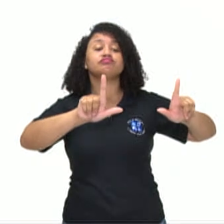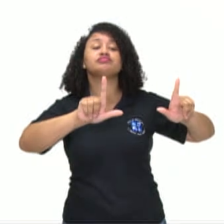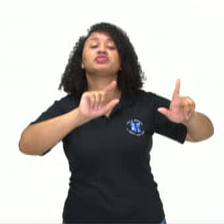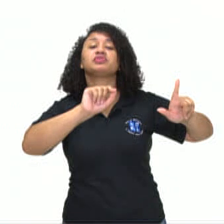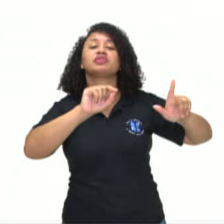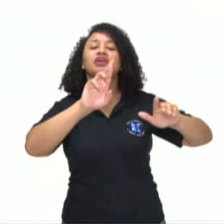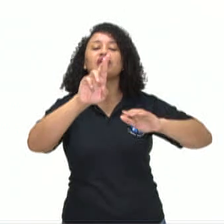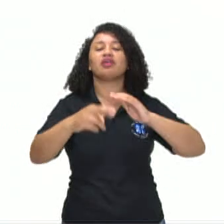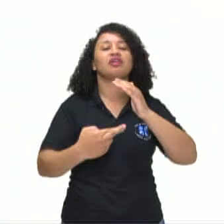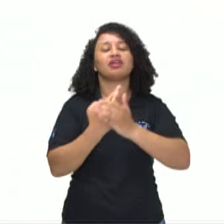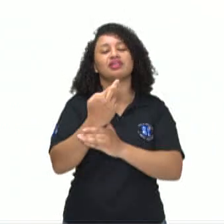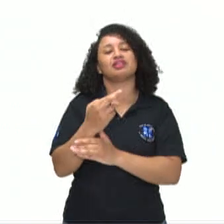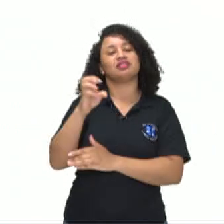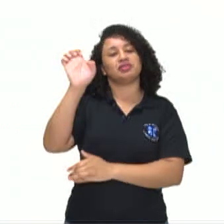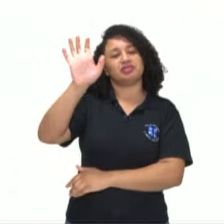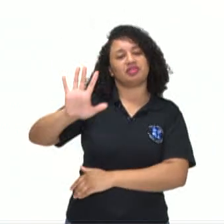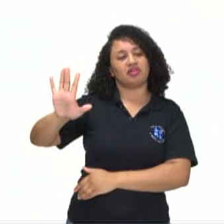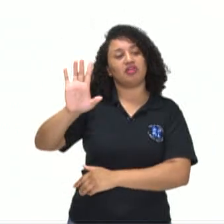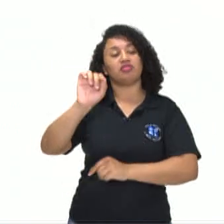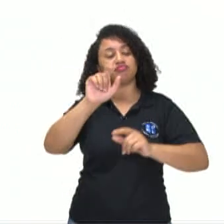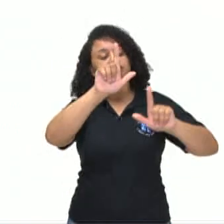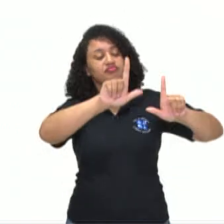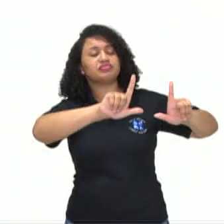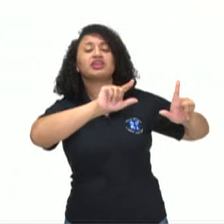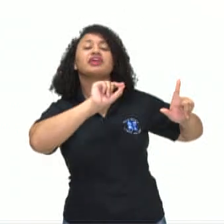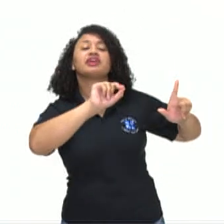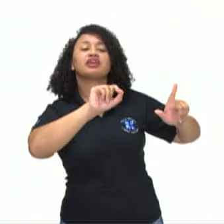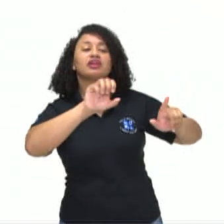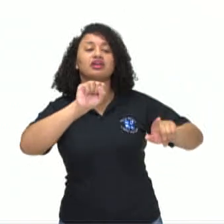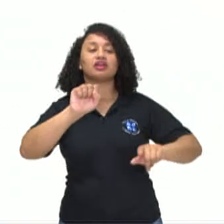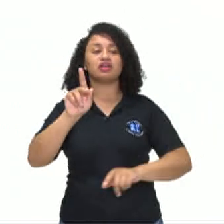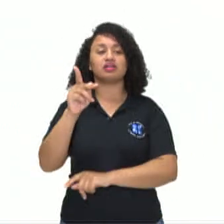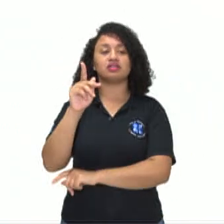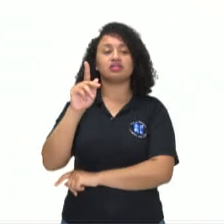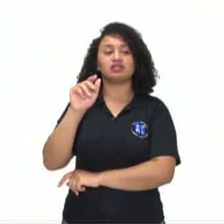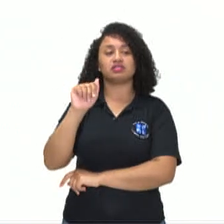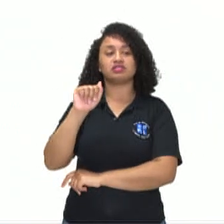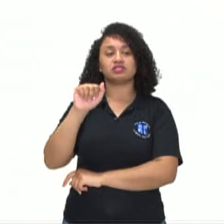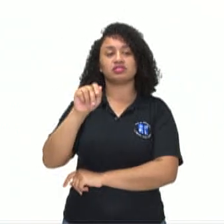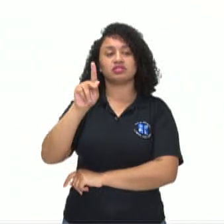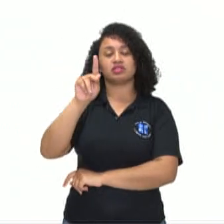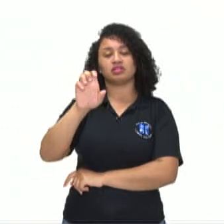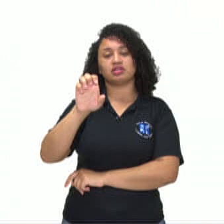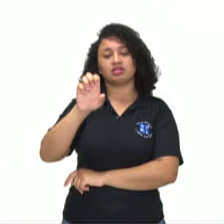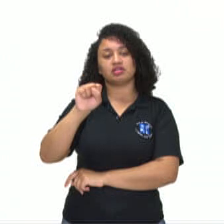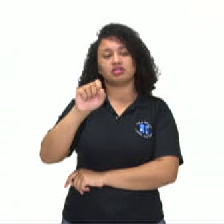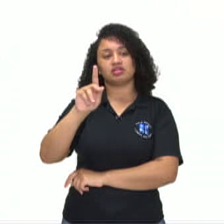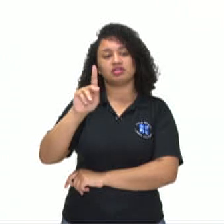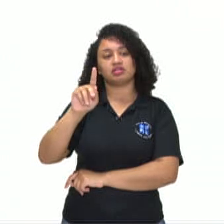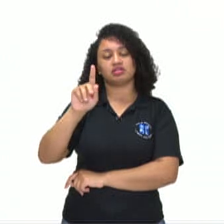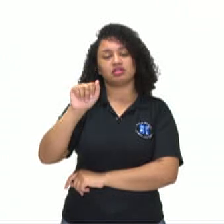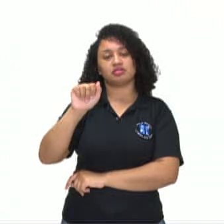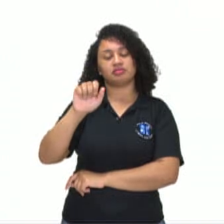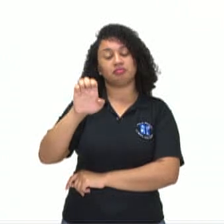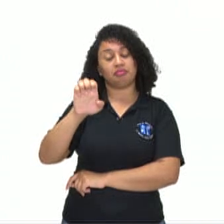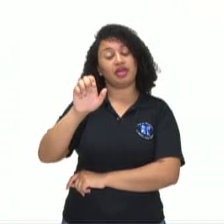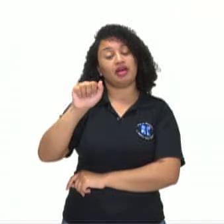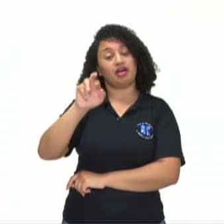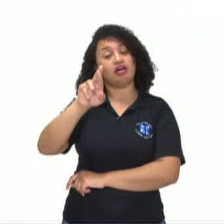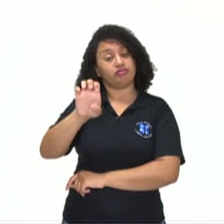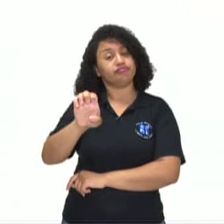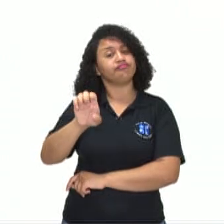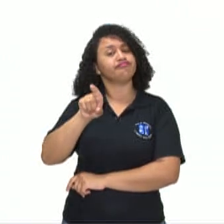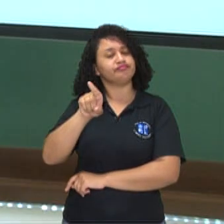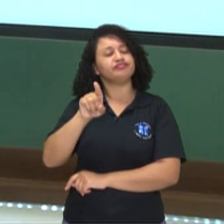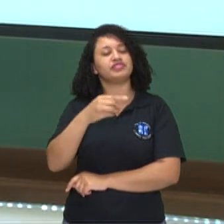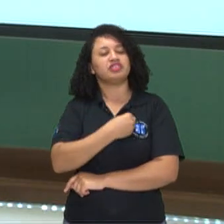na Europa, Shakespeare, né? Poeta inglês, né? Viveu ali entre o século XVI. E entre as